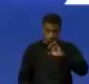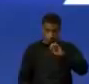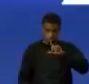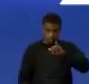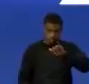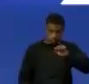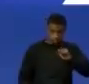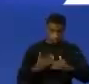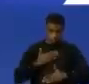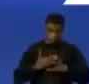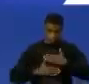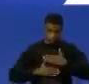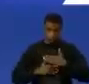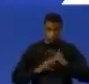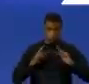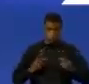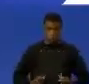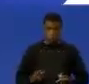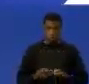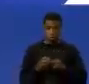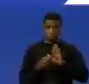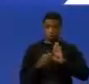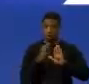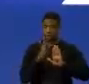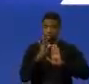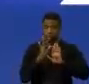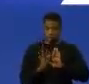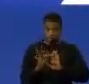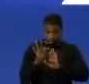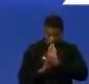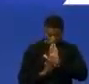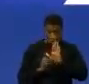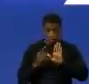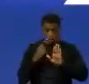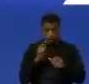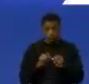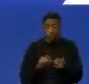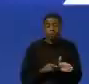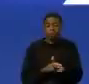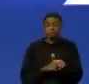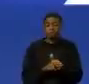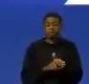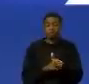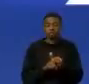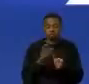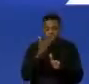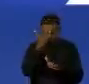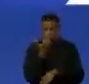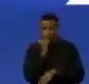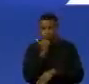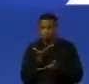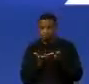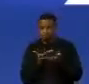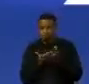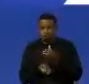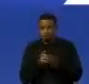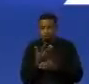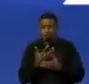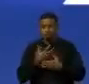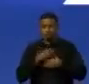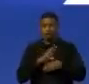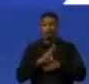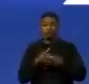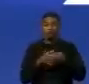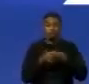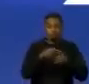E o exercício, ele te apresenta um texto sobre uma pesquisa onde os cientistas eles criaram um tipo de